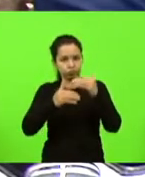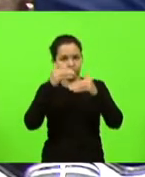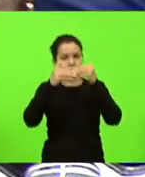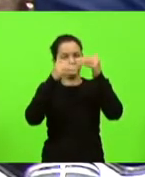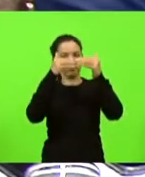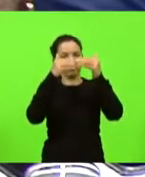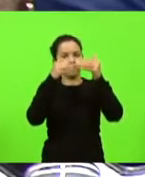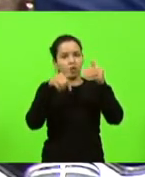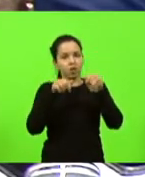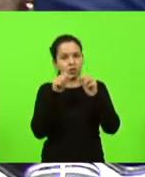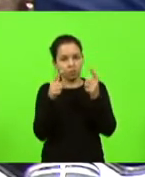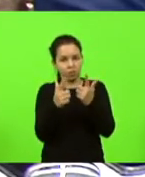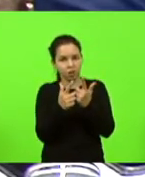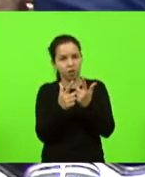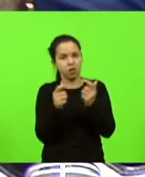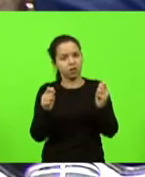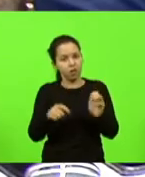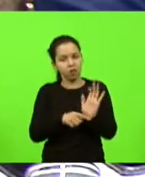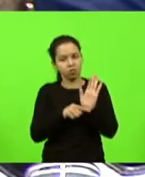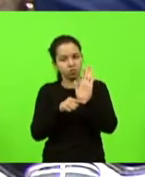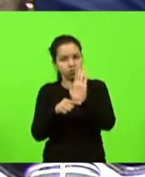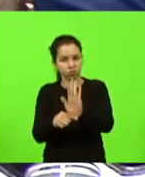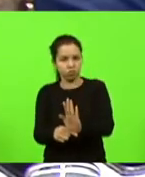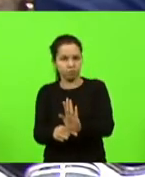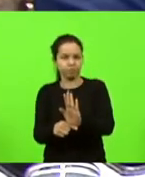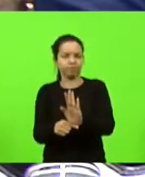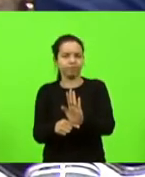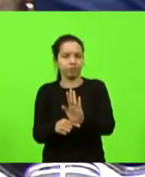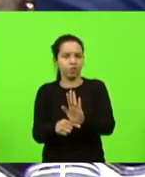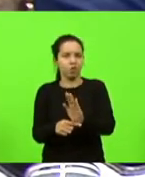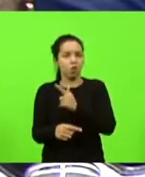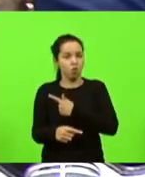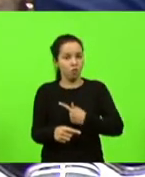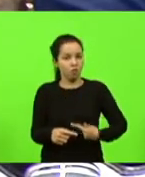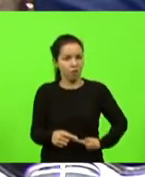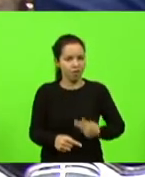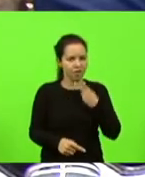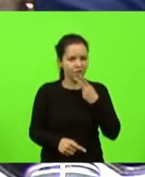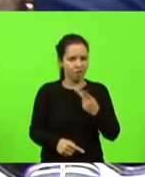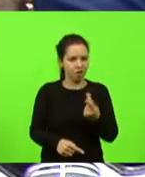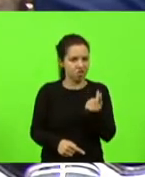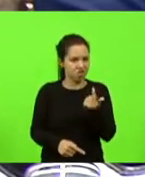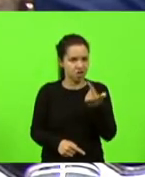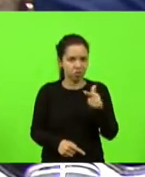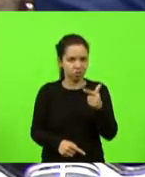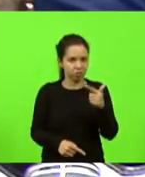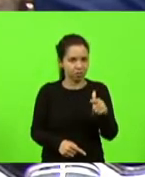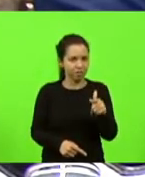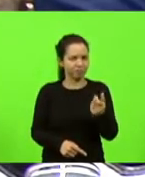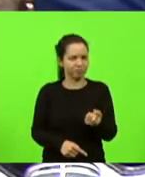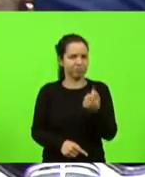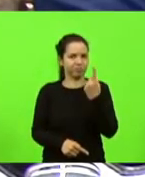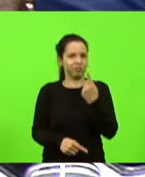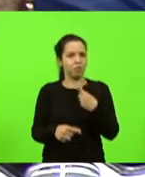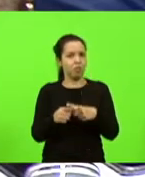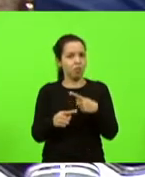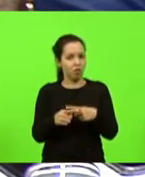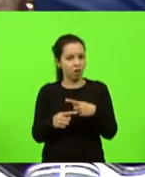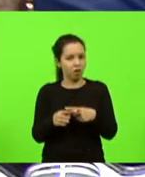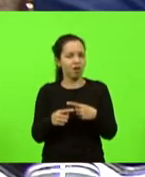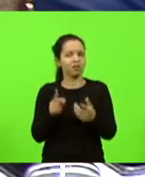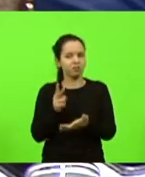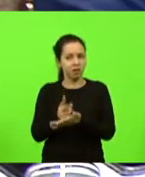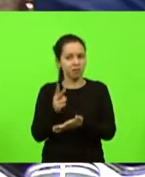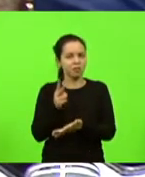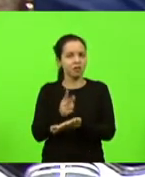possa fazer essa sinalização. O governo fala que não tem recurso, é muito estranho, porque eu ouço o governo dia sim e dia também alardeando